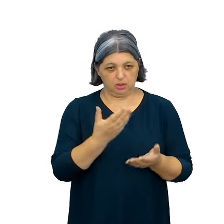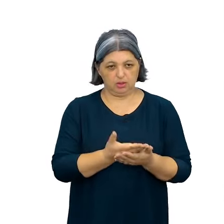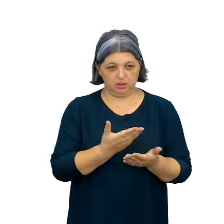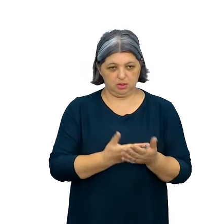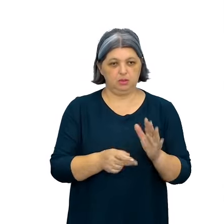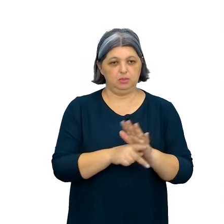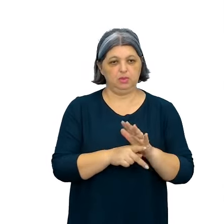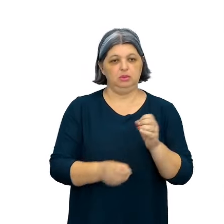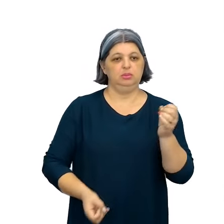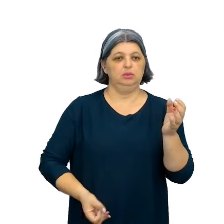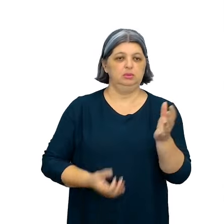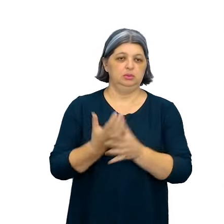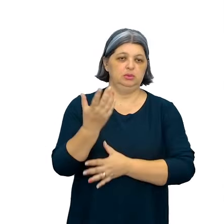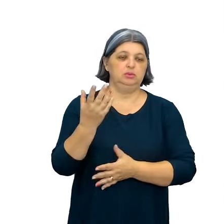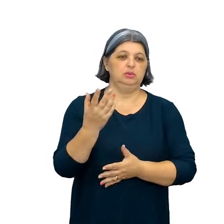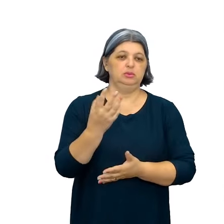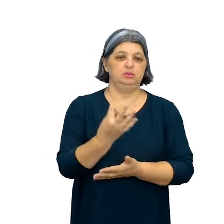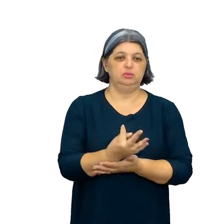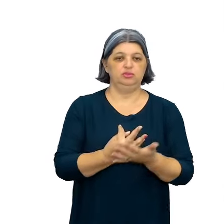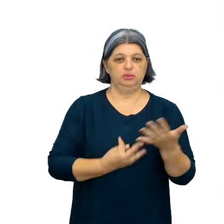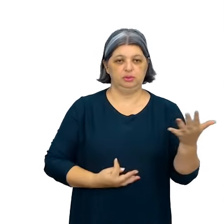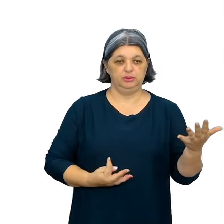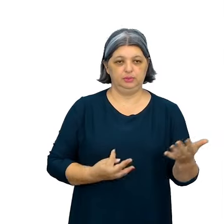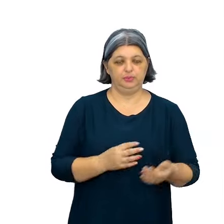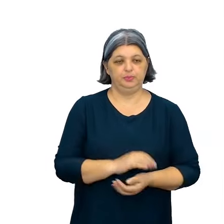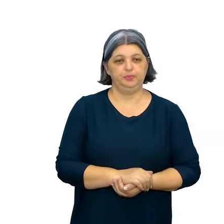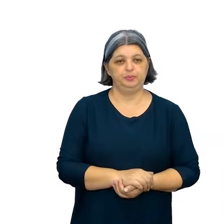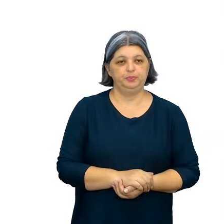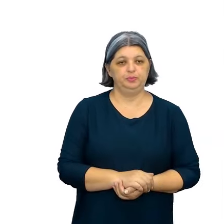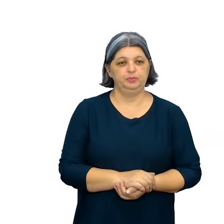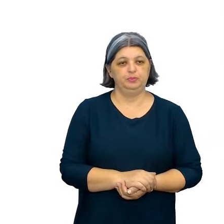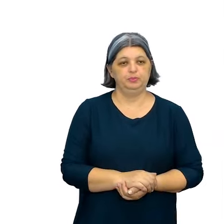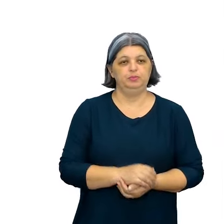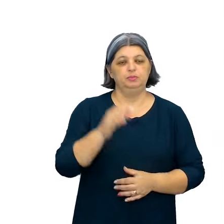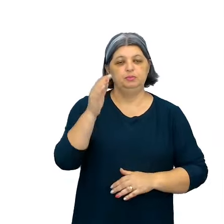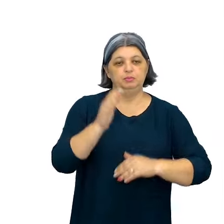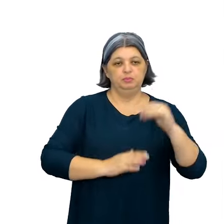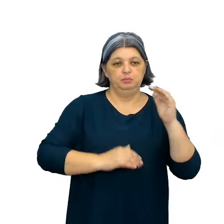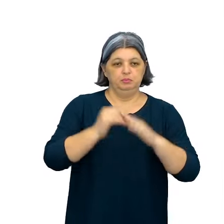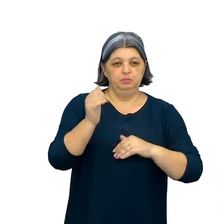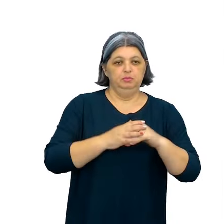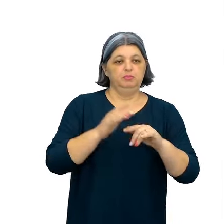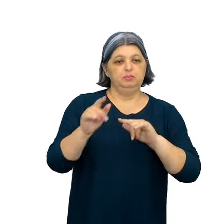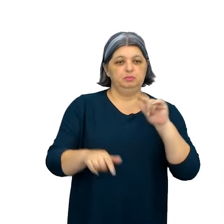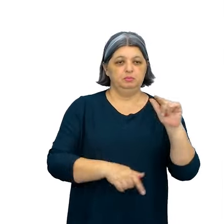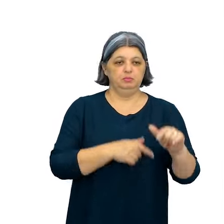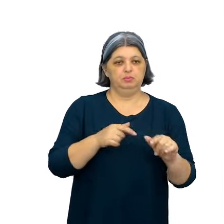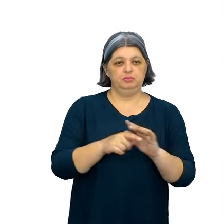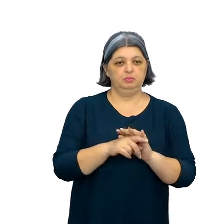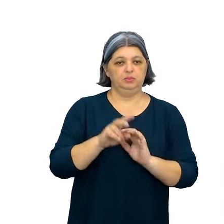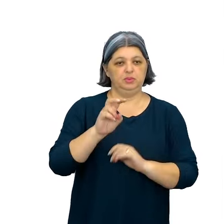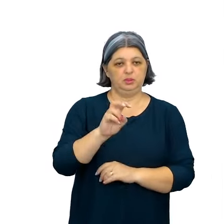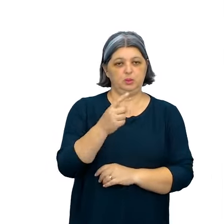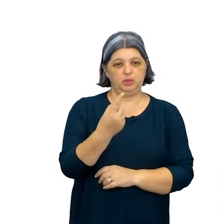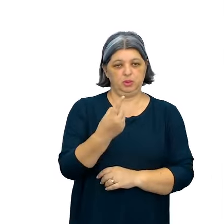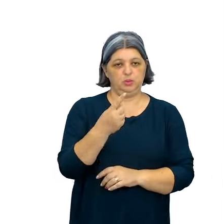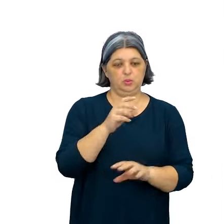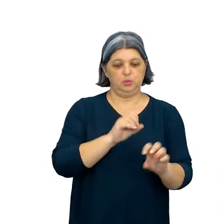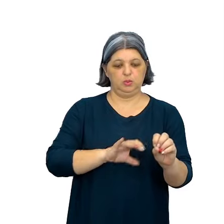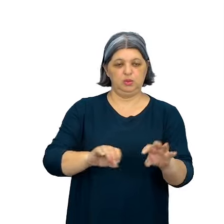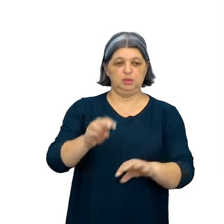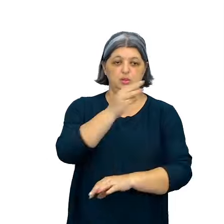produção textual. Tá? E a habilidade que nós vamos trabalhar, qual que é? É a 51 do ensino médio.